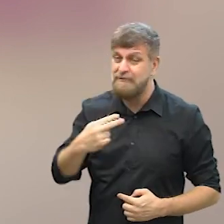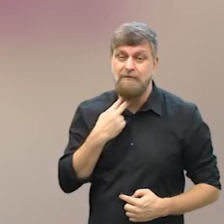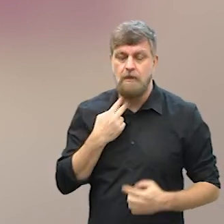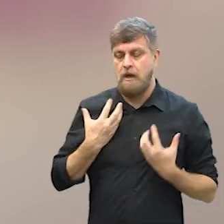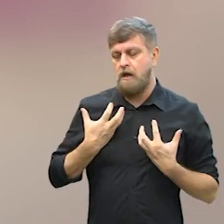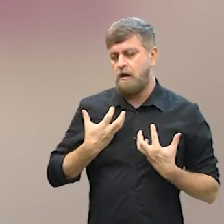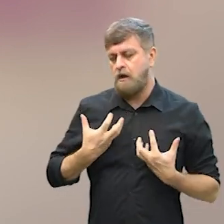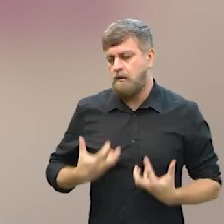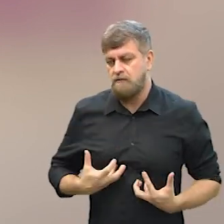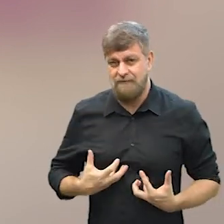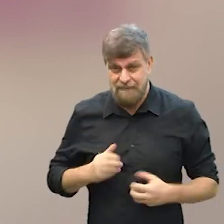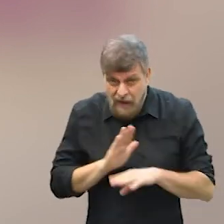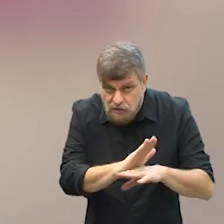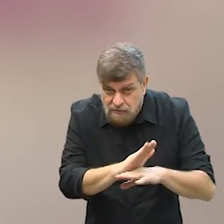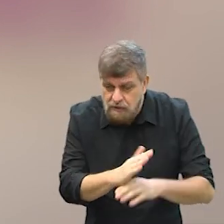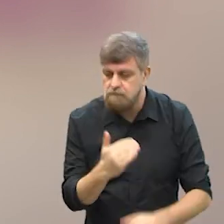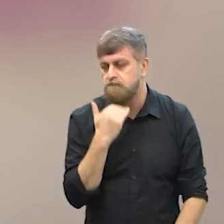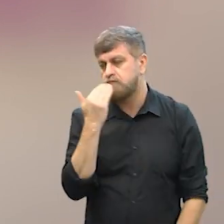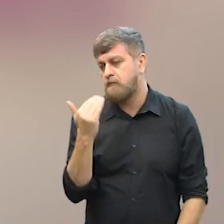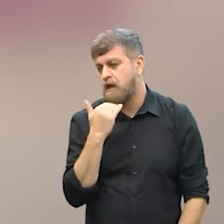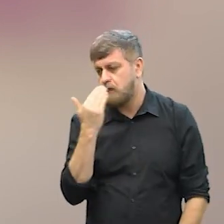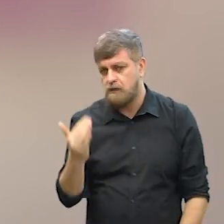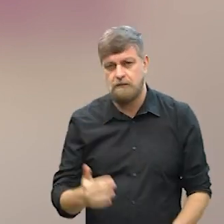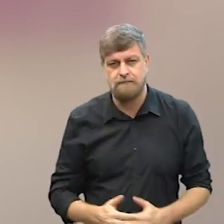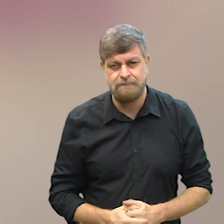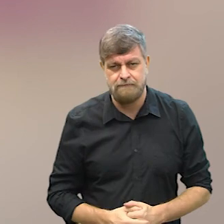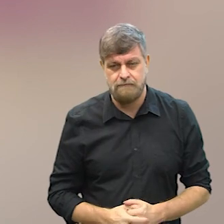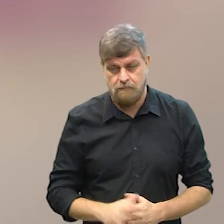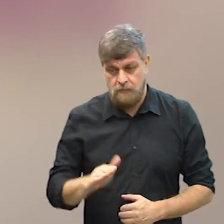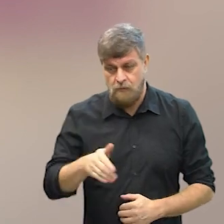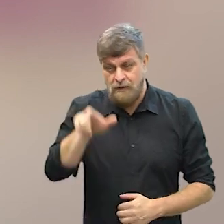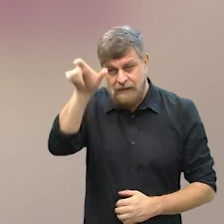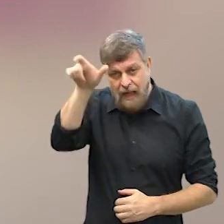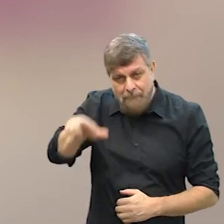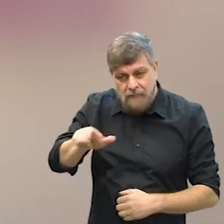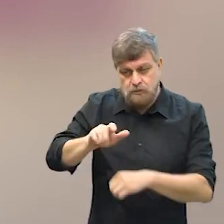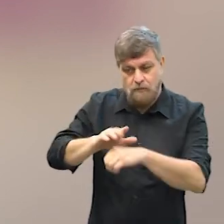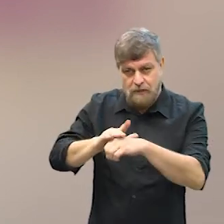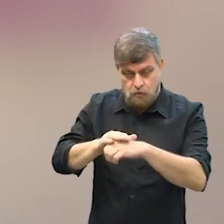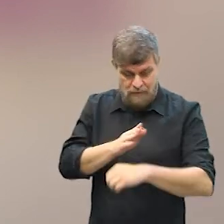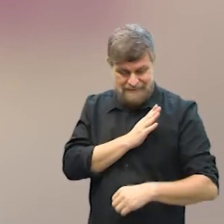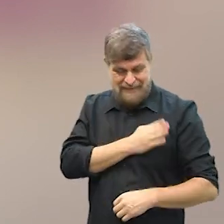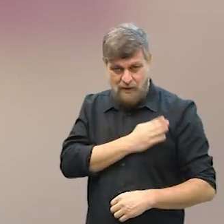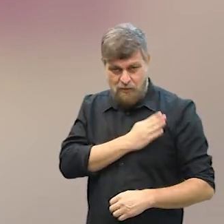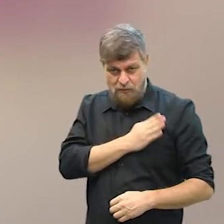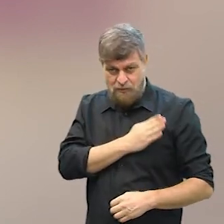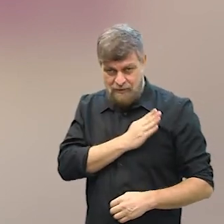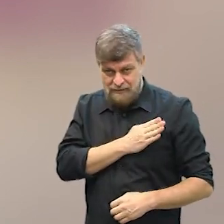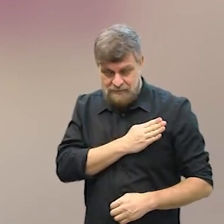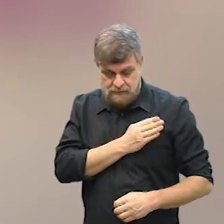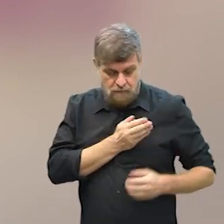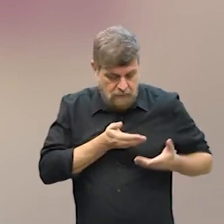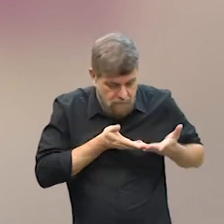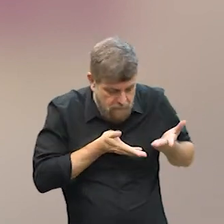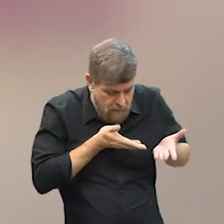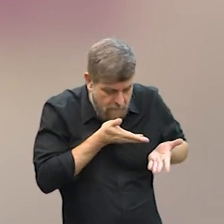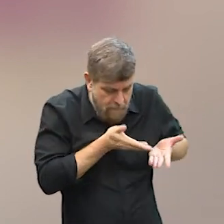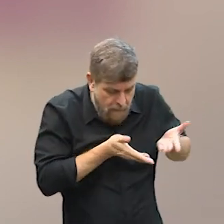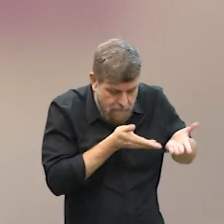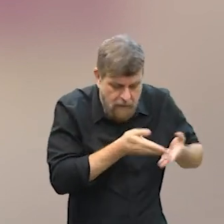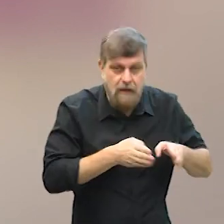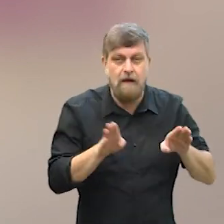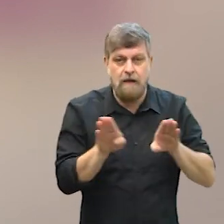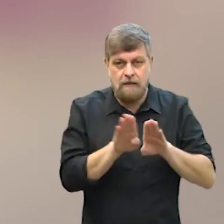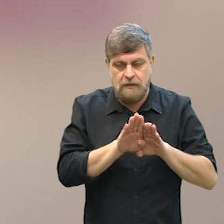canse excessivamente, que não vai trazer benefício nenhum a ele. Quando ele é portador de uma doença cardíaca e ela é tratada,